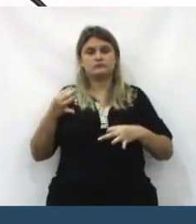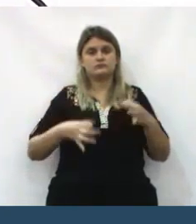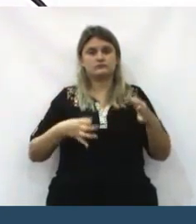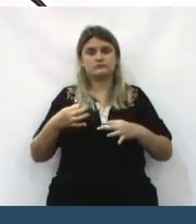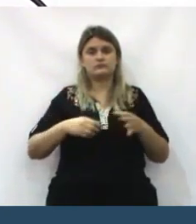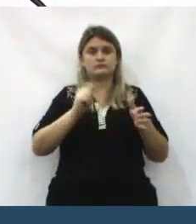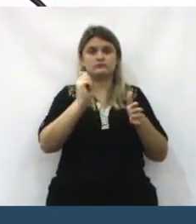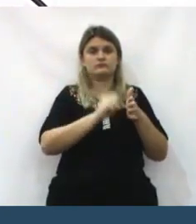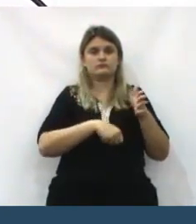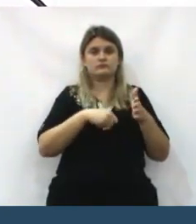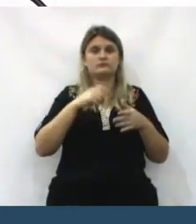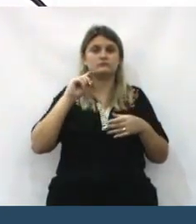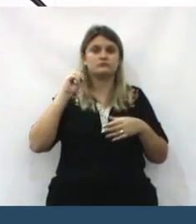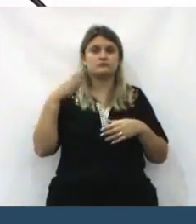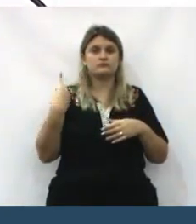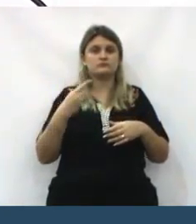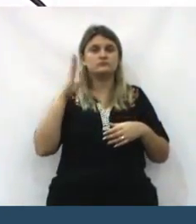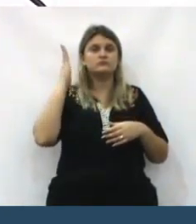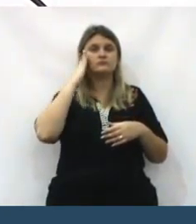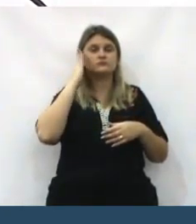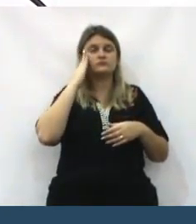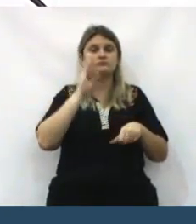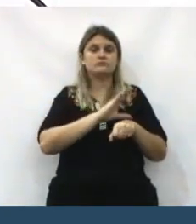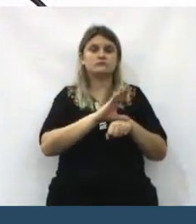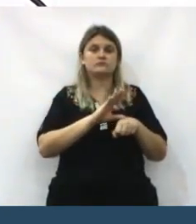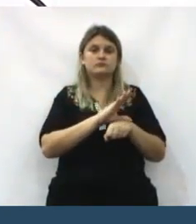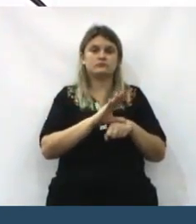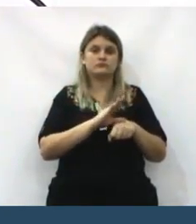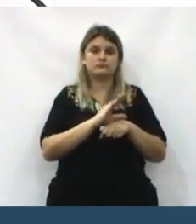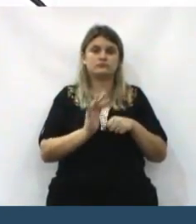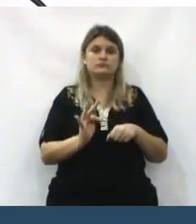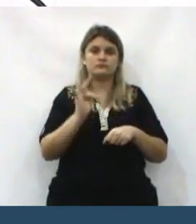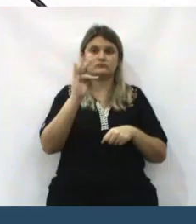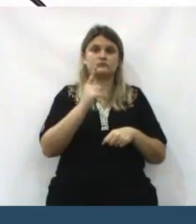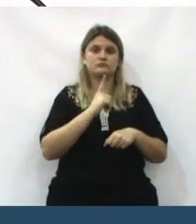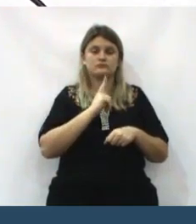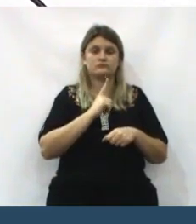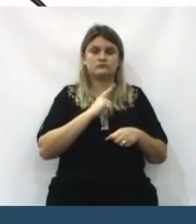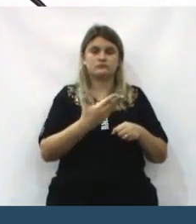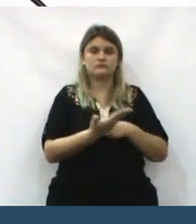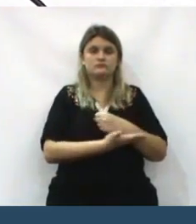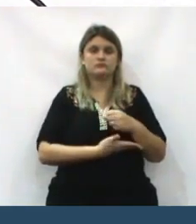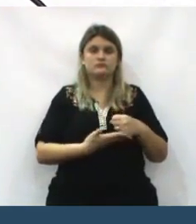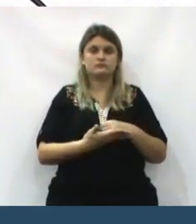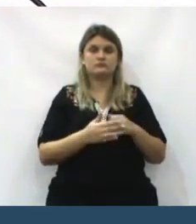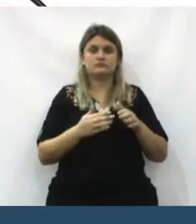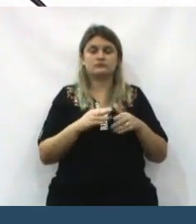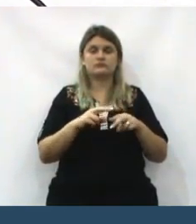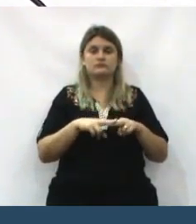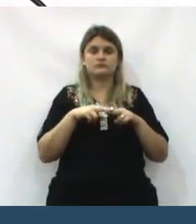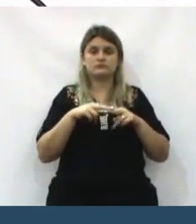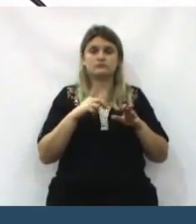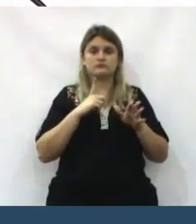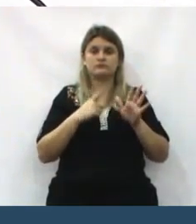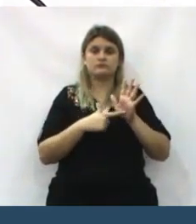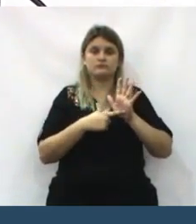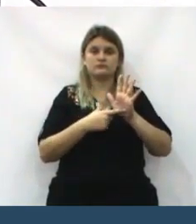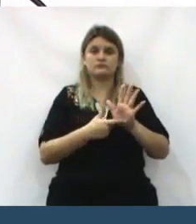a justiça, contratar um advogado, sabendo que a Constituição o protege. Então, por isso que eu